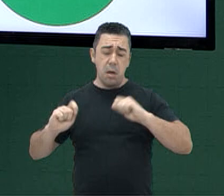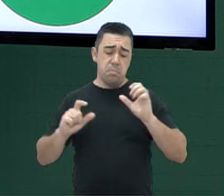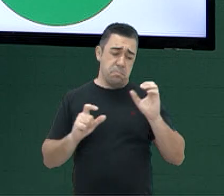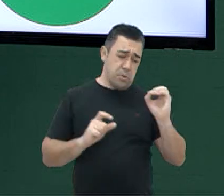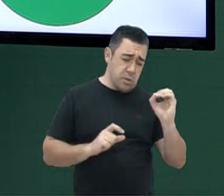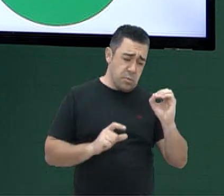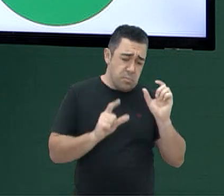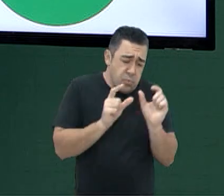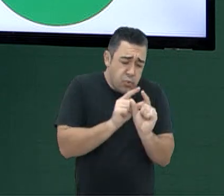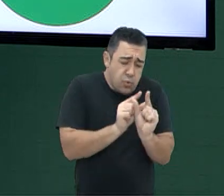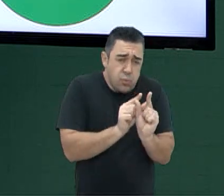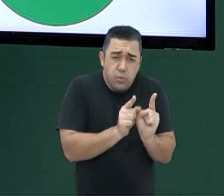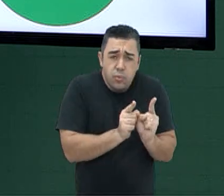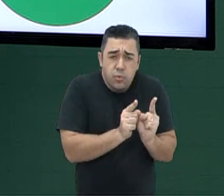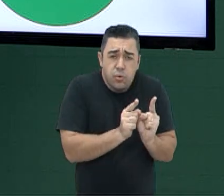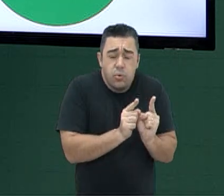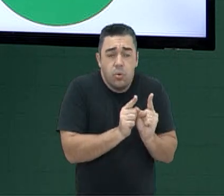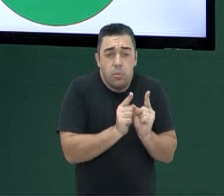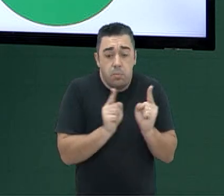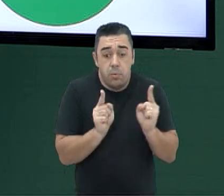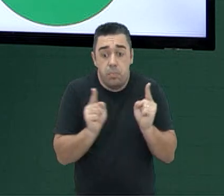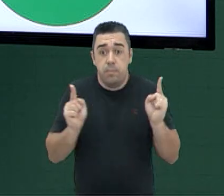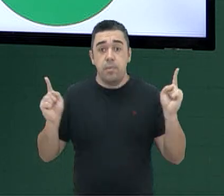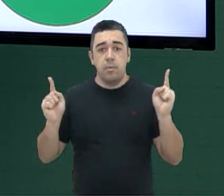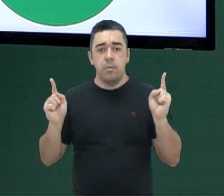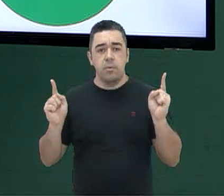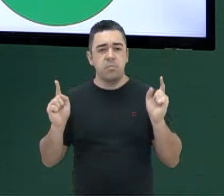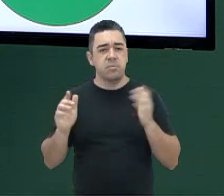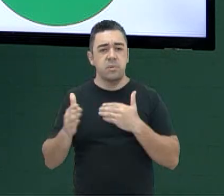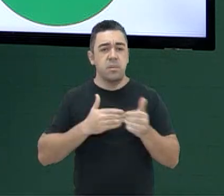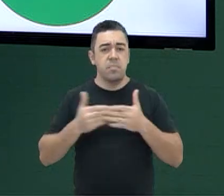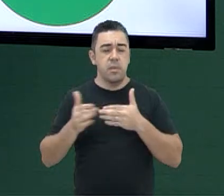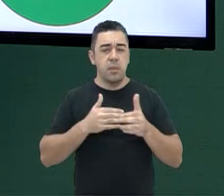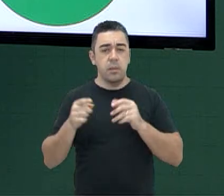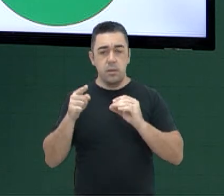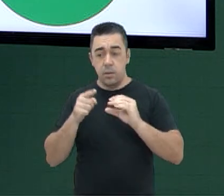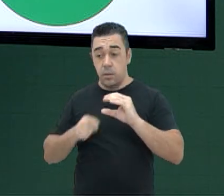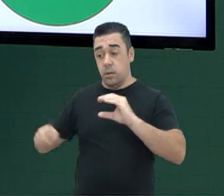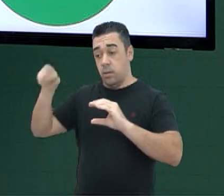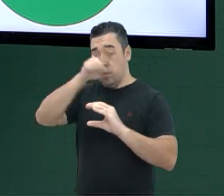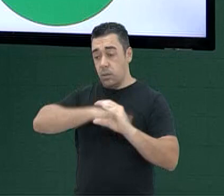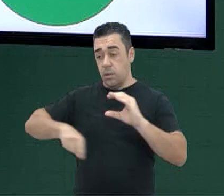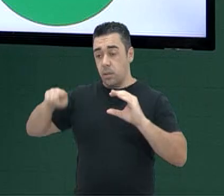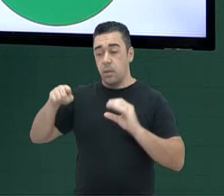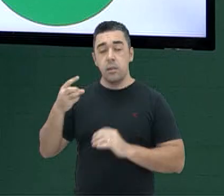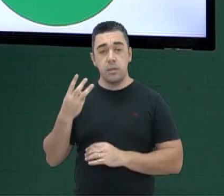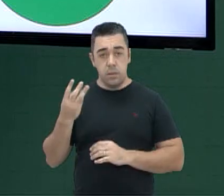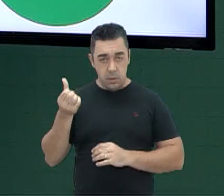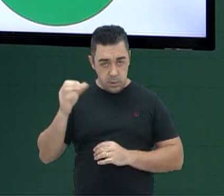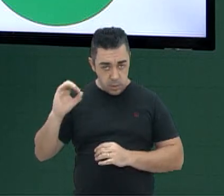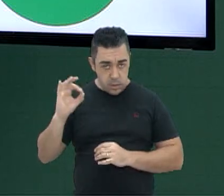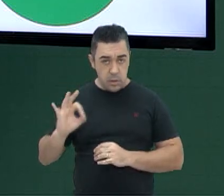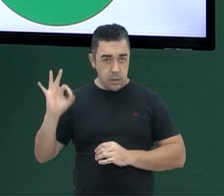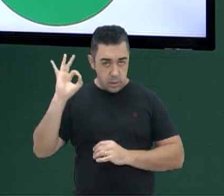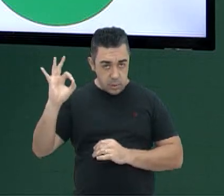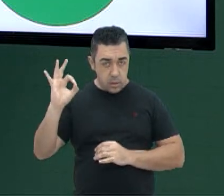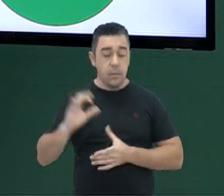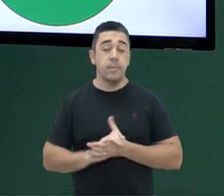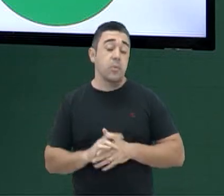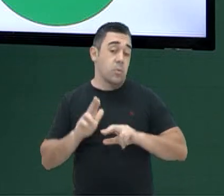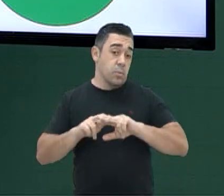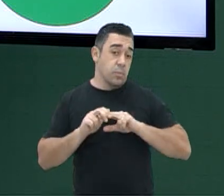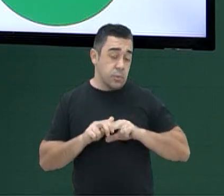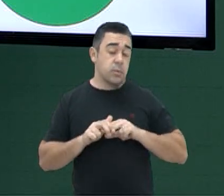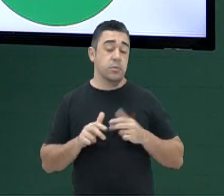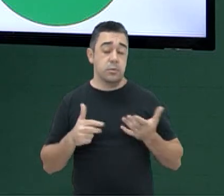grande, que independente do tamanho desta circunferência, ela sempre terá 360 graus. E é por isso que